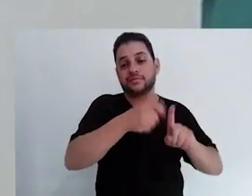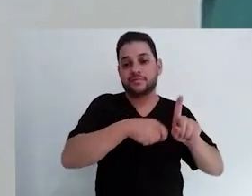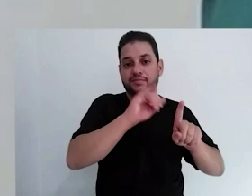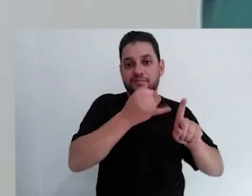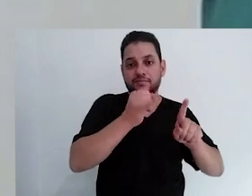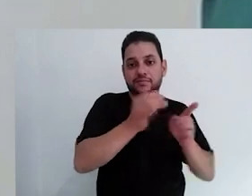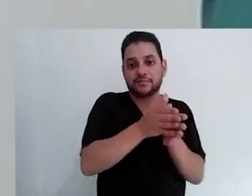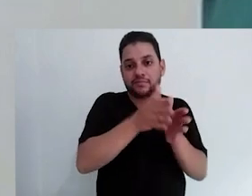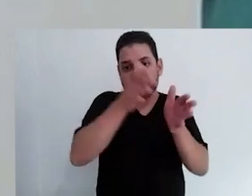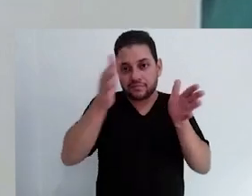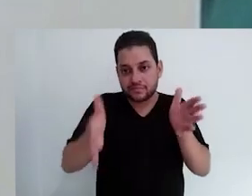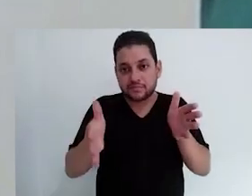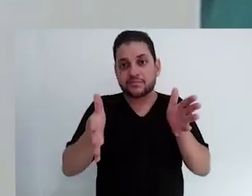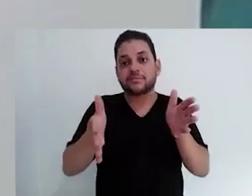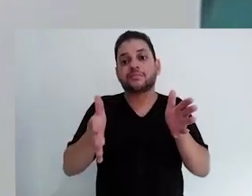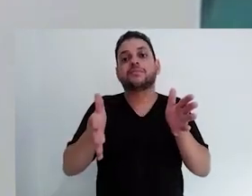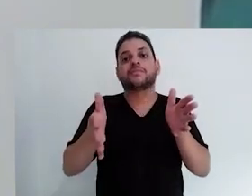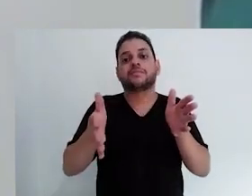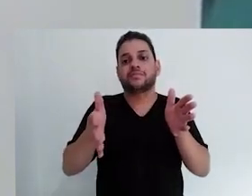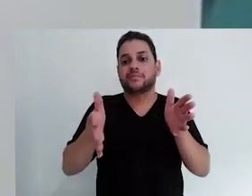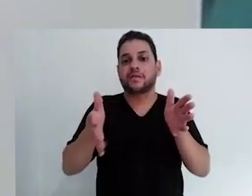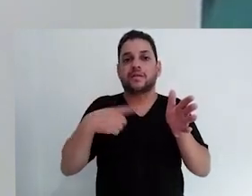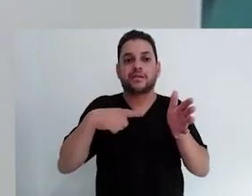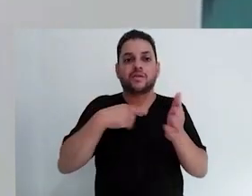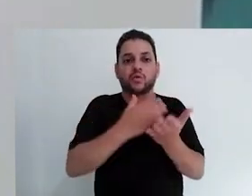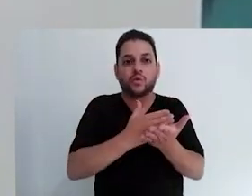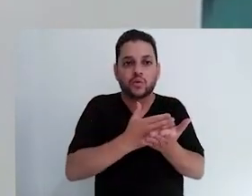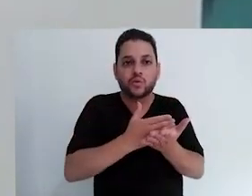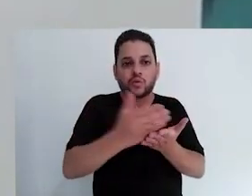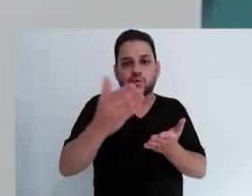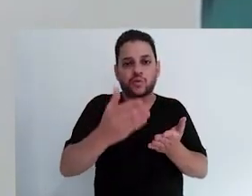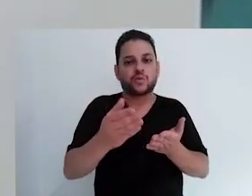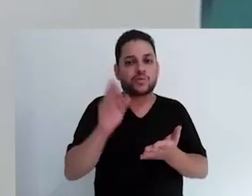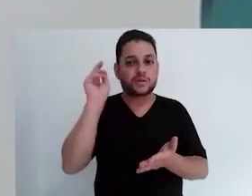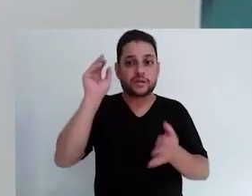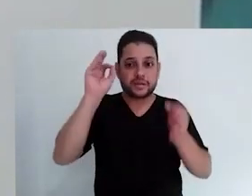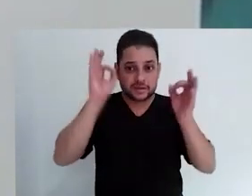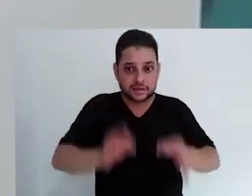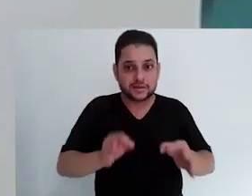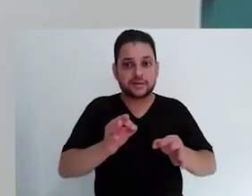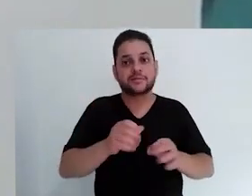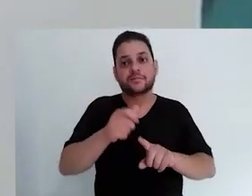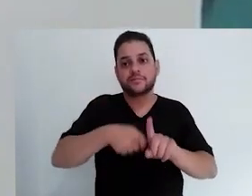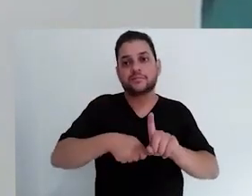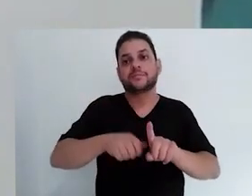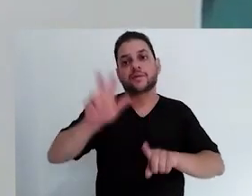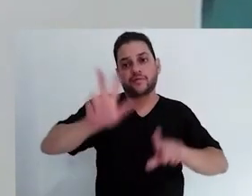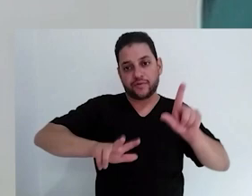processos, de prazos, então a gente começou a fazer efetivamente em fevereiro. De fevereiro